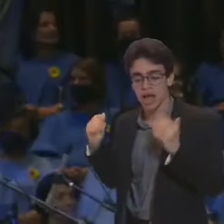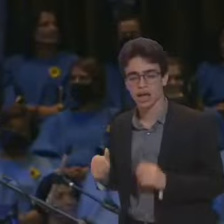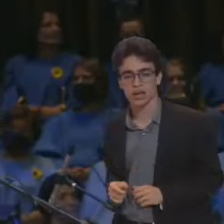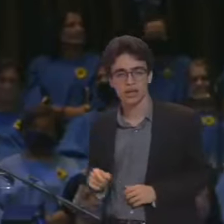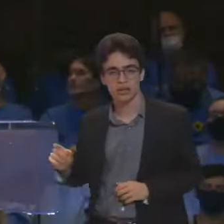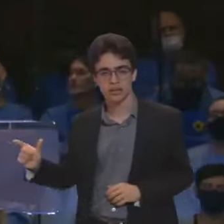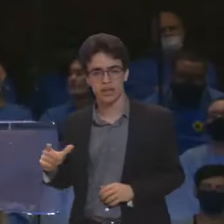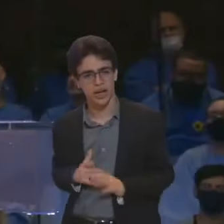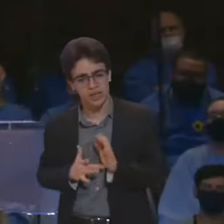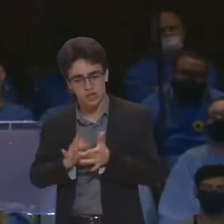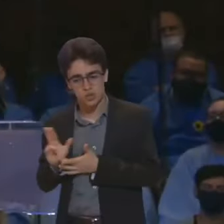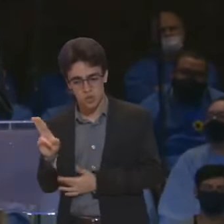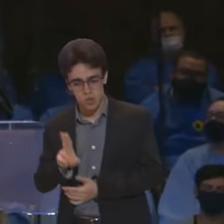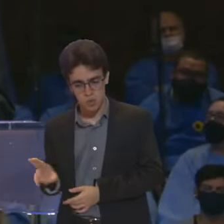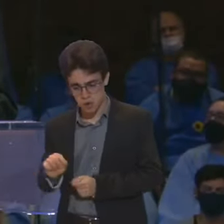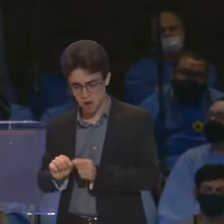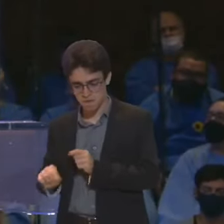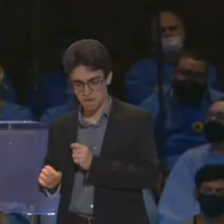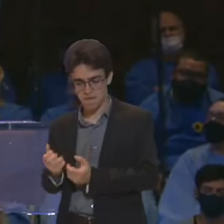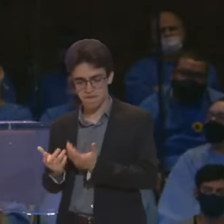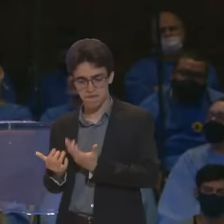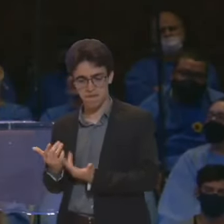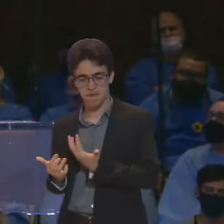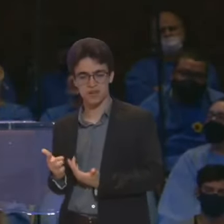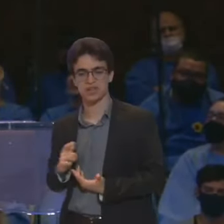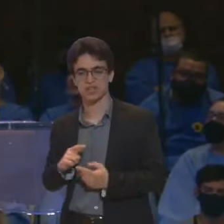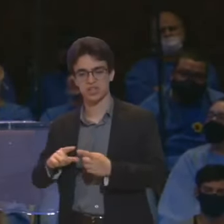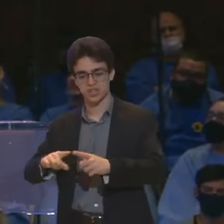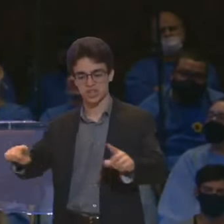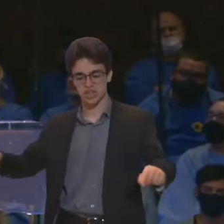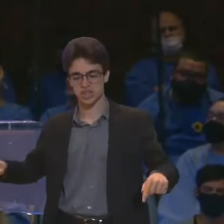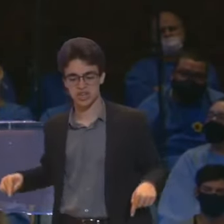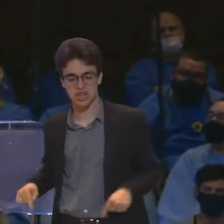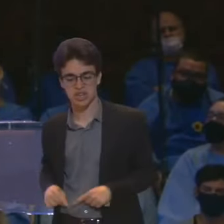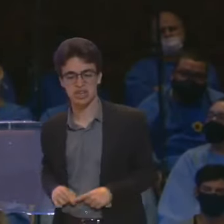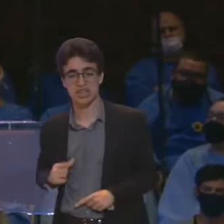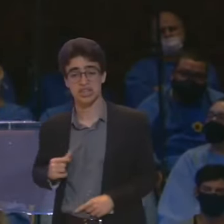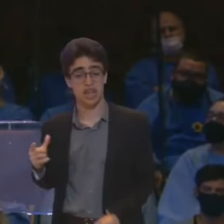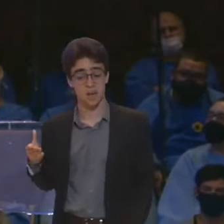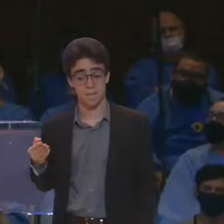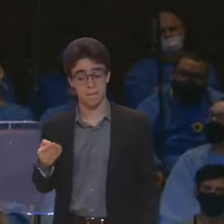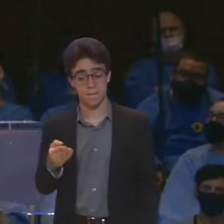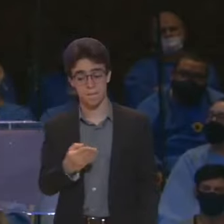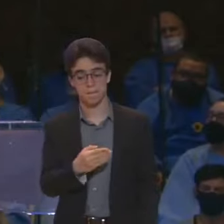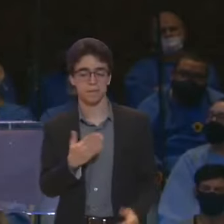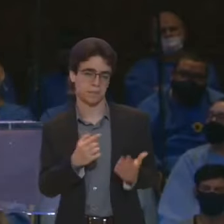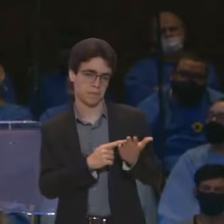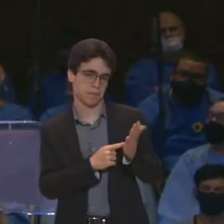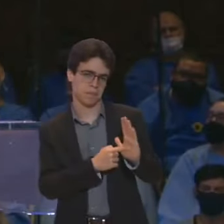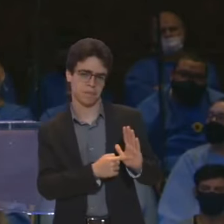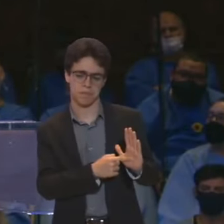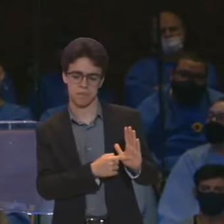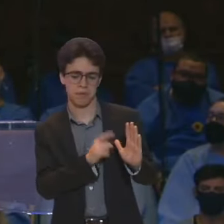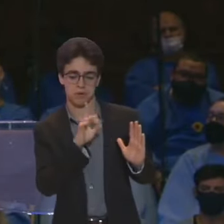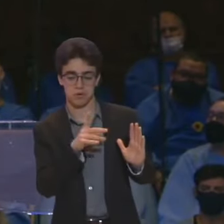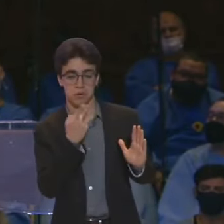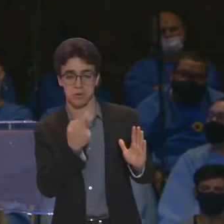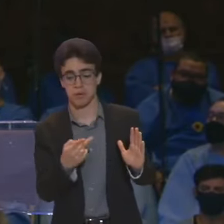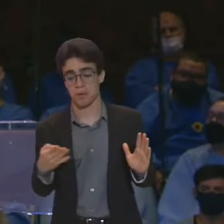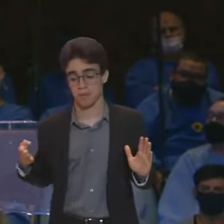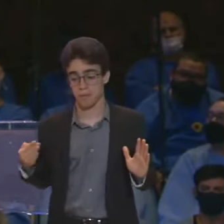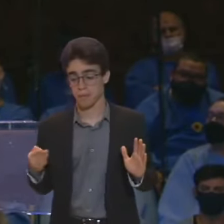Aquele fogão que Jesus usou ali, em 50 metros tinha peixe, e o texto não diz que, o texto só diz que não